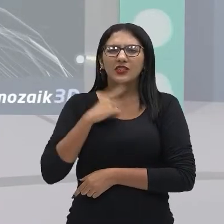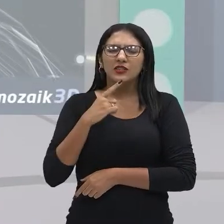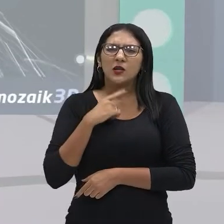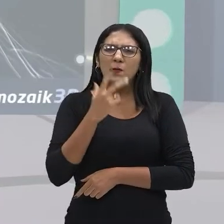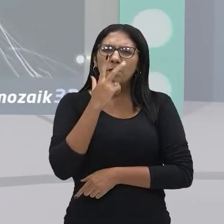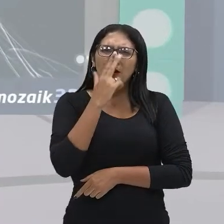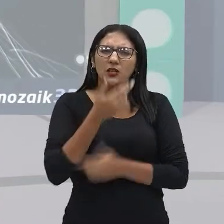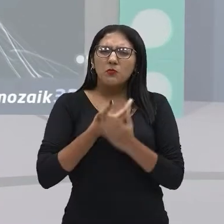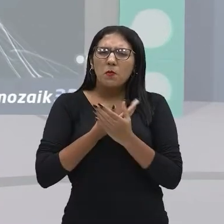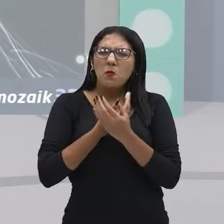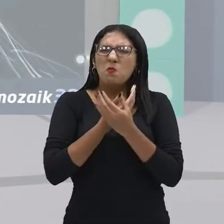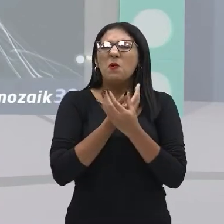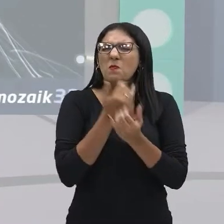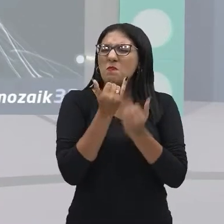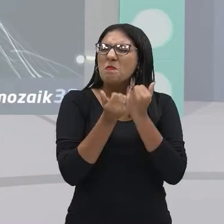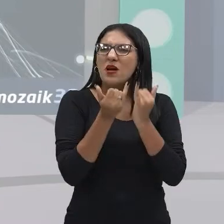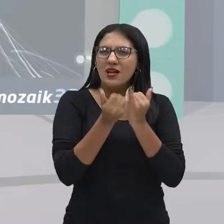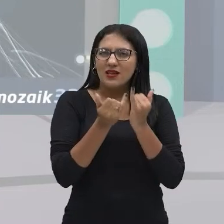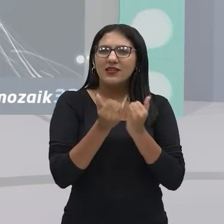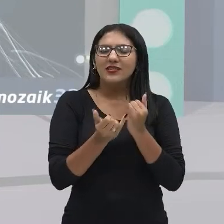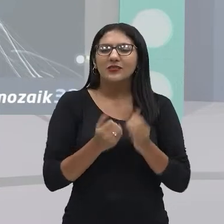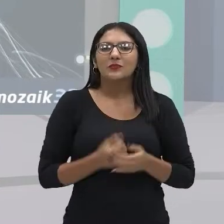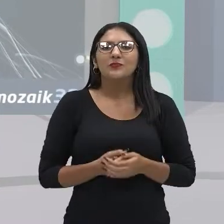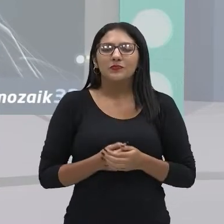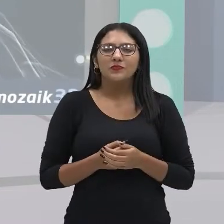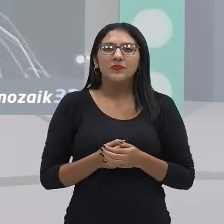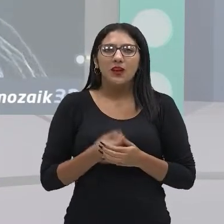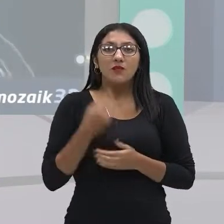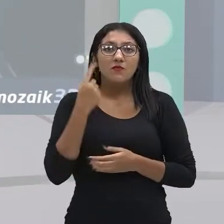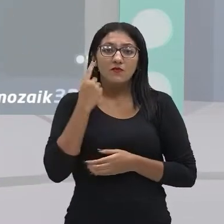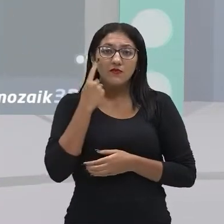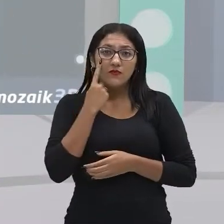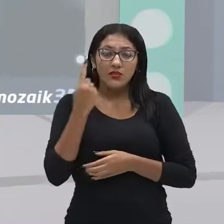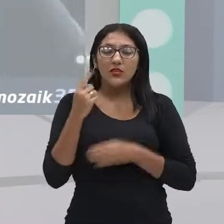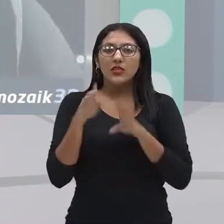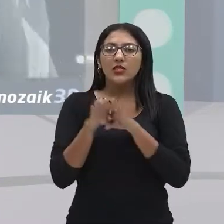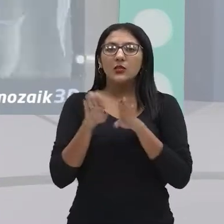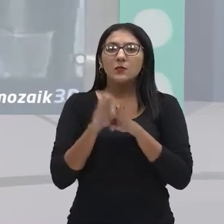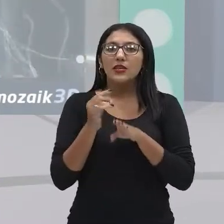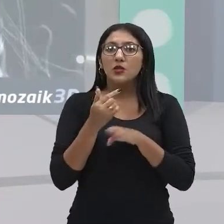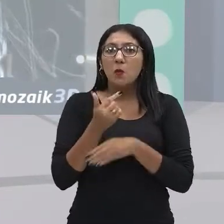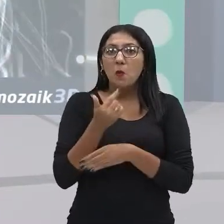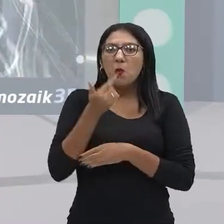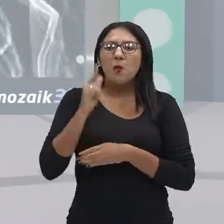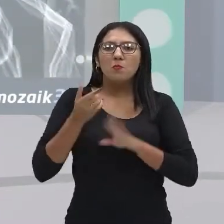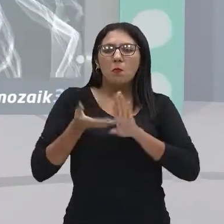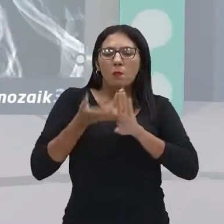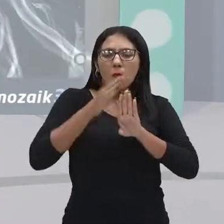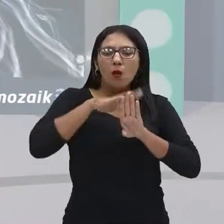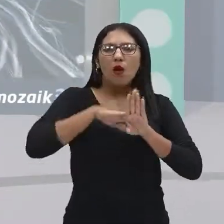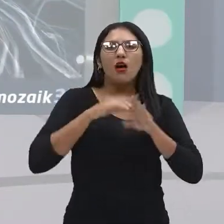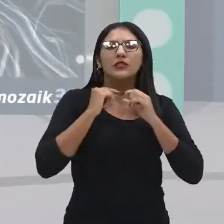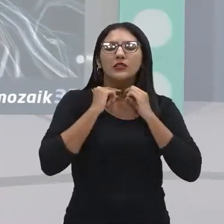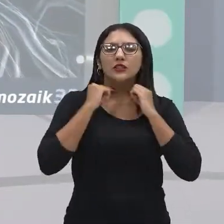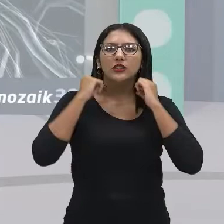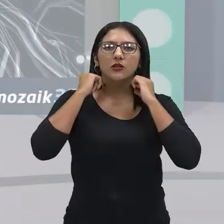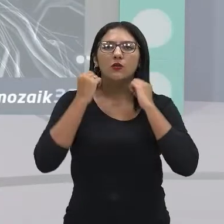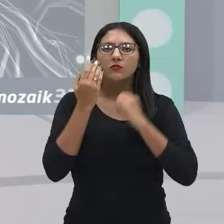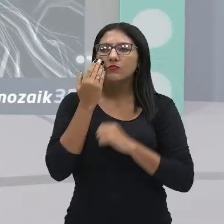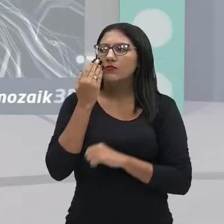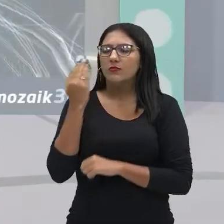borboleta. Atrás da tireoide, nós vamos ter outras glândulas. Então, observa